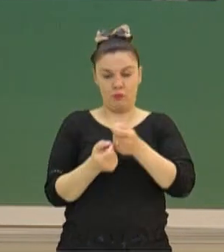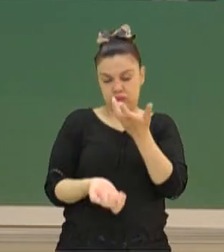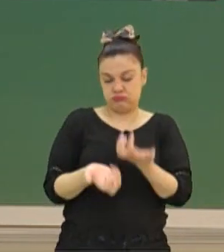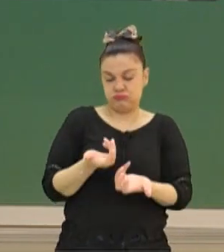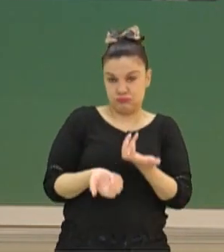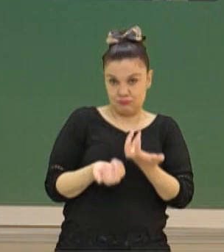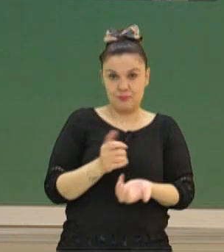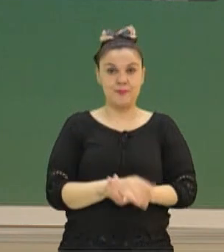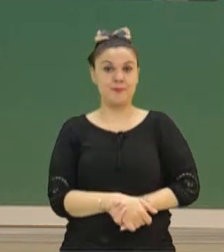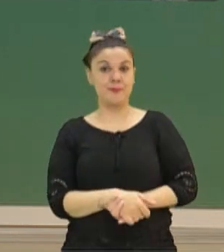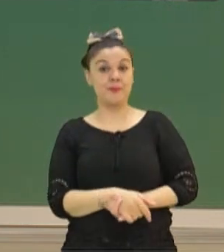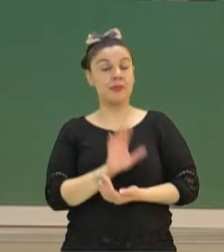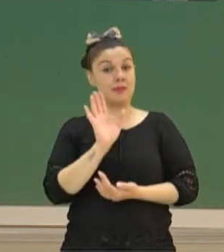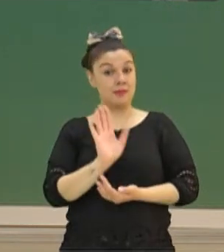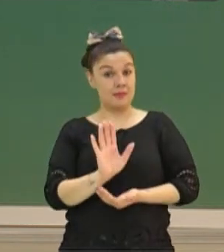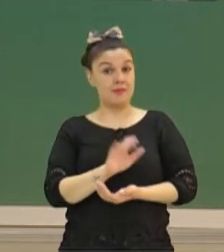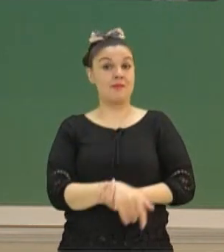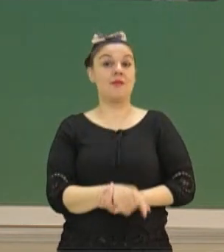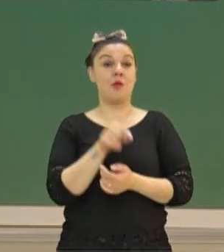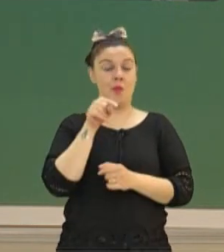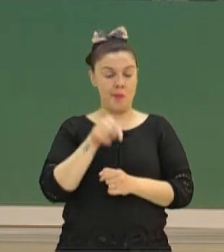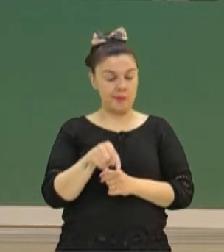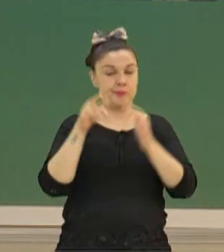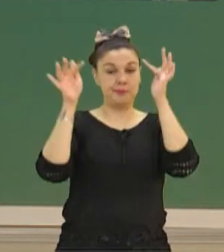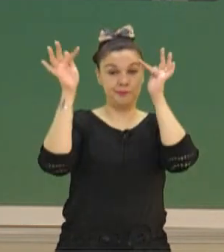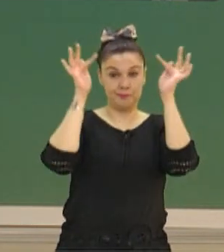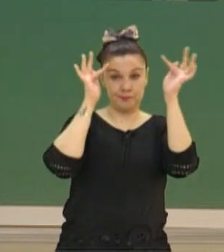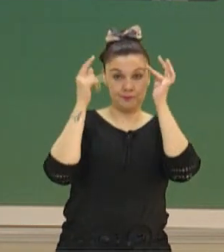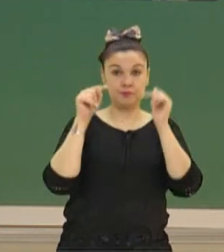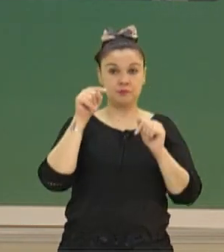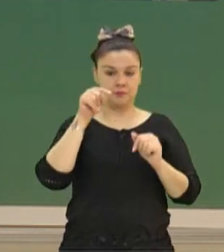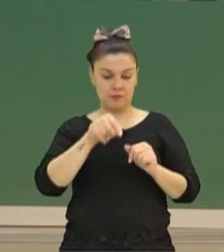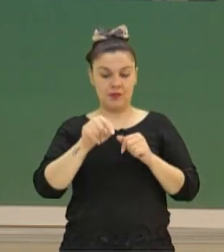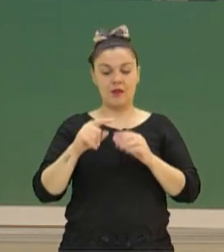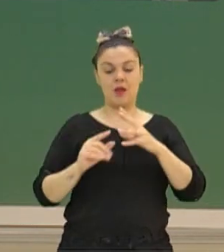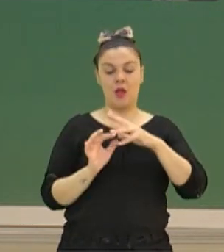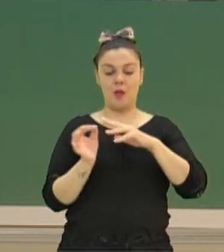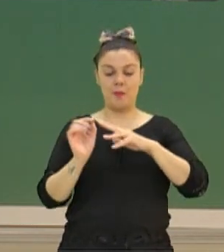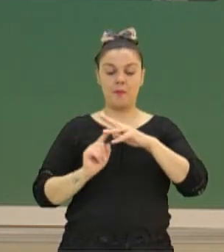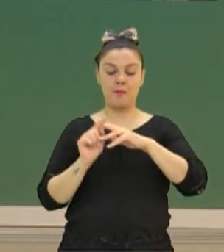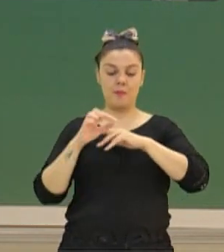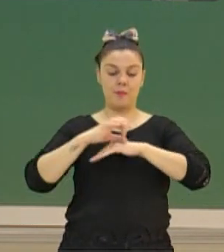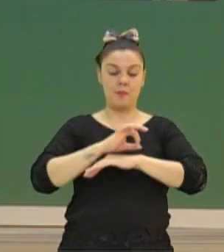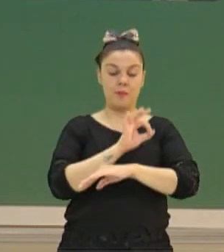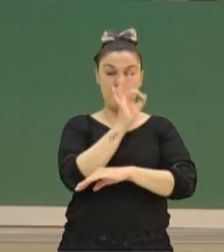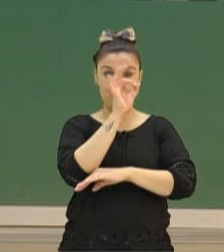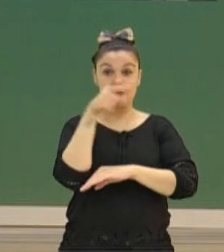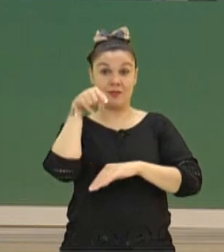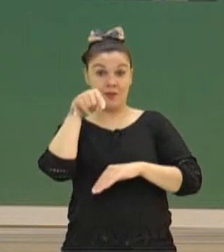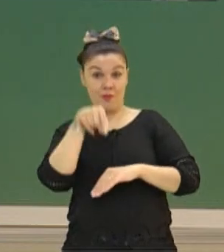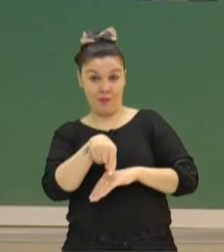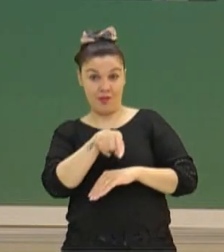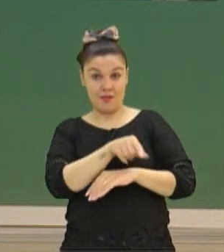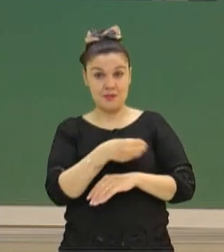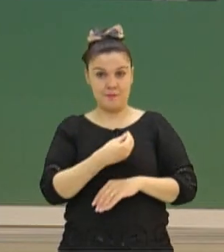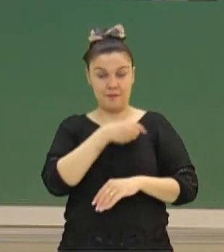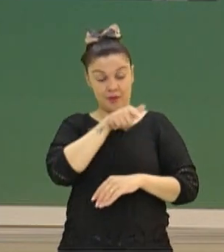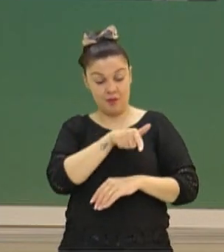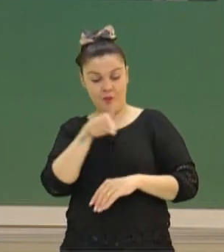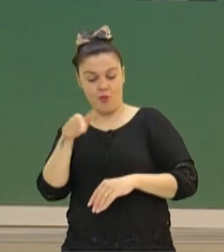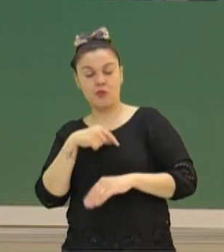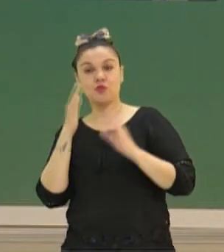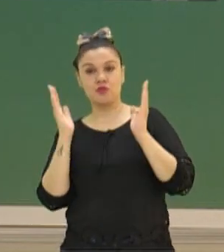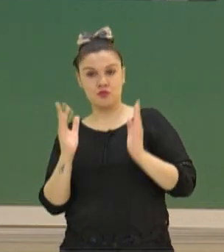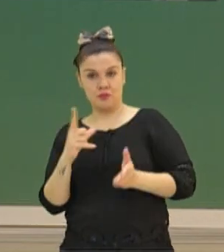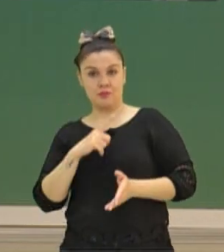foi fervido. Então, essa teoria da biogênese, que diz que um ser vivo tem que surgir de outro